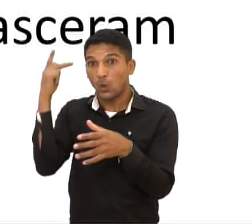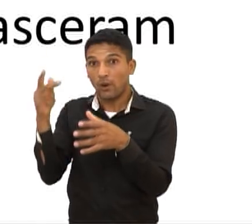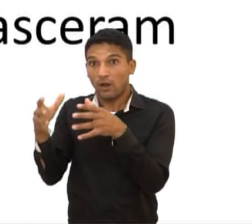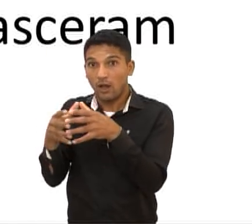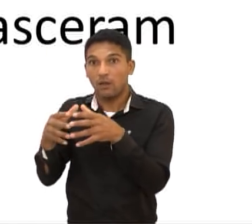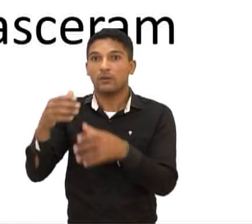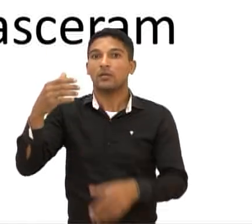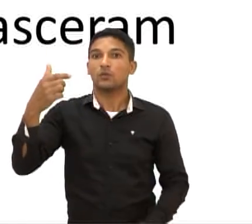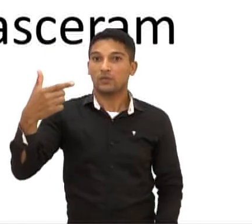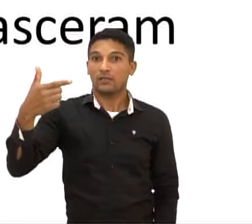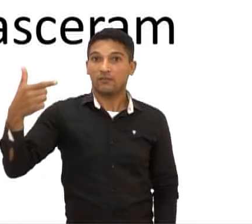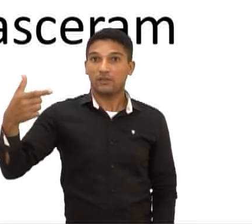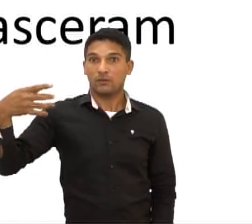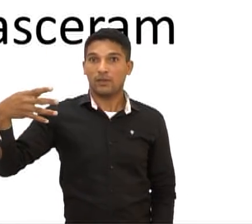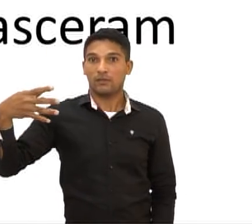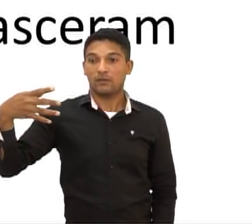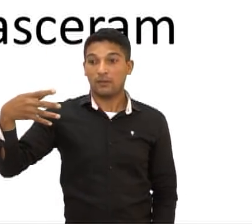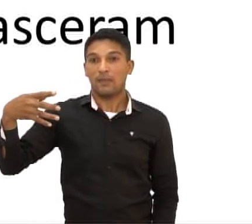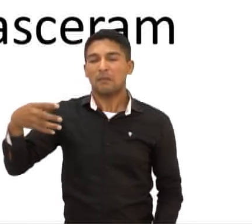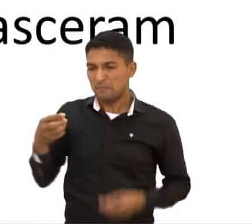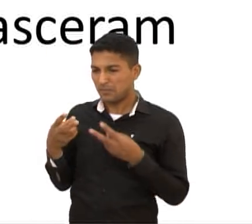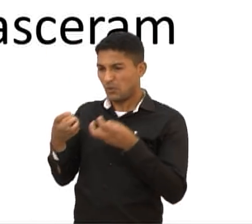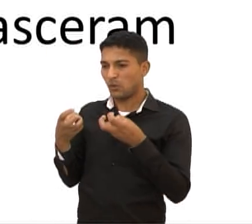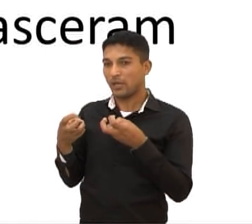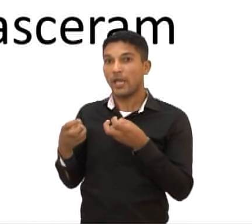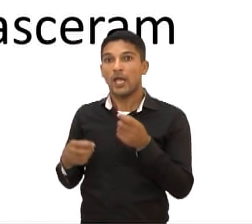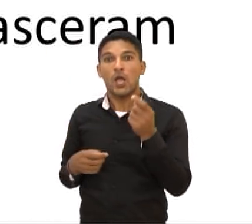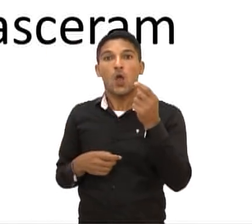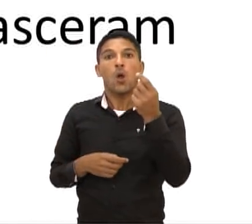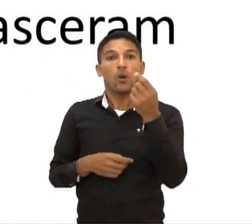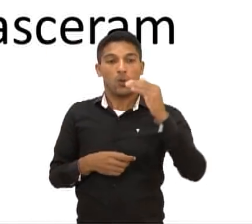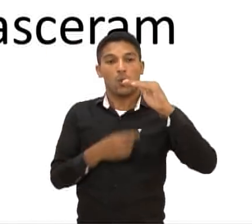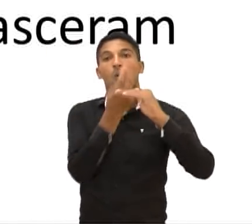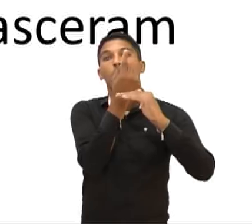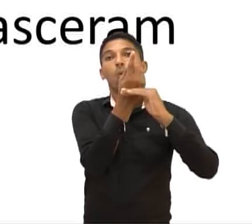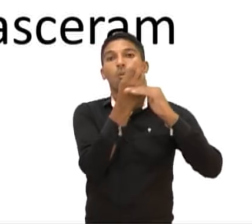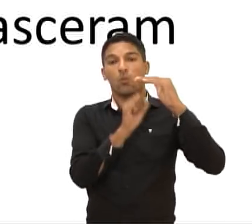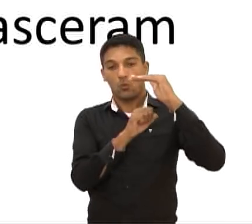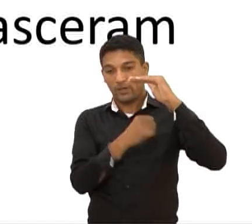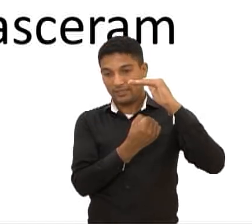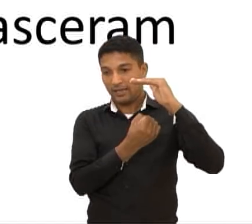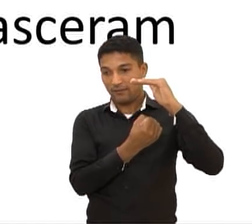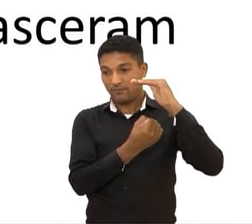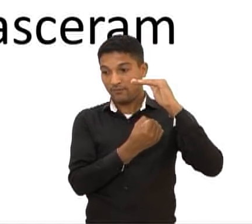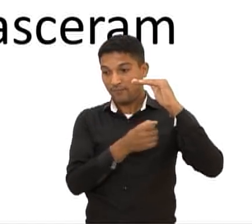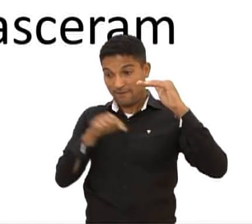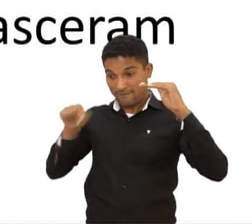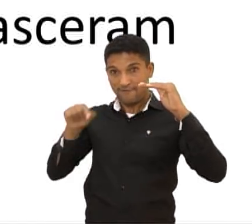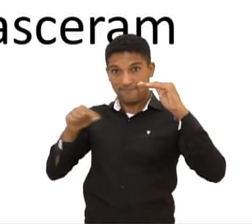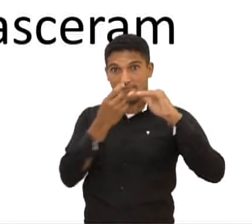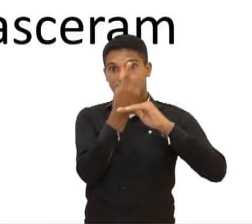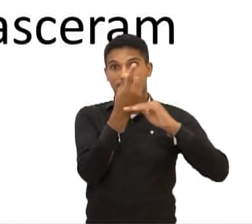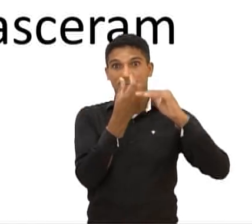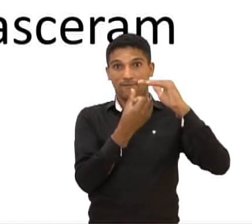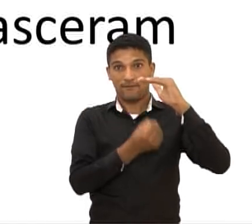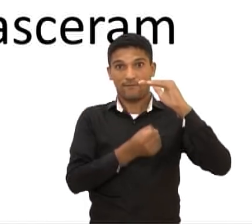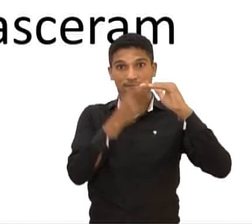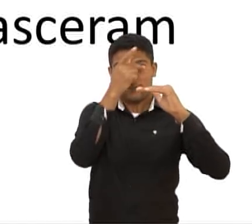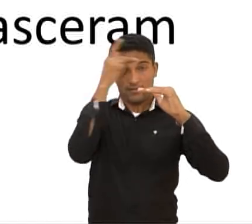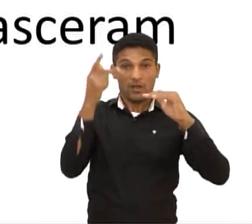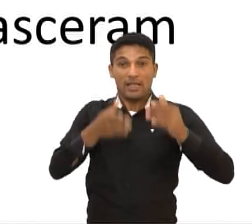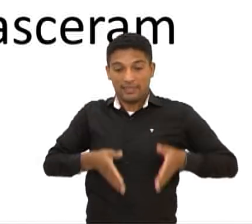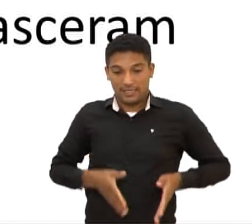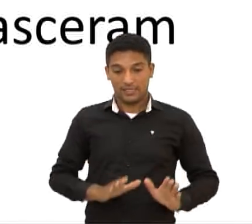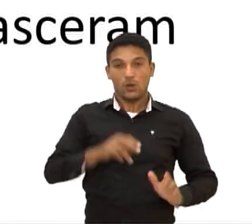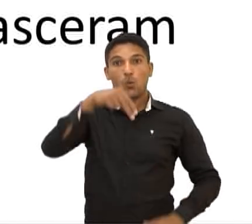1/8 dessas pessoas nasceu na região nordeste do Brasil. E quantas pessoas desse grupo nasceram